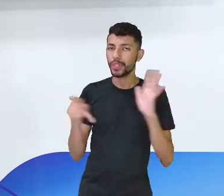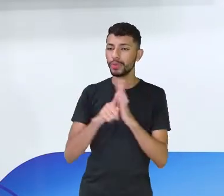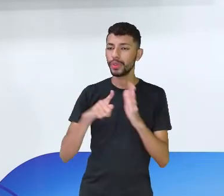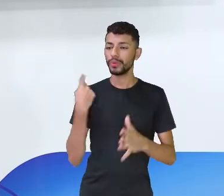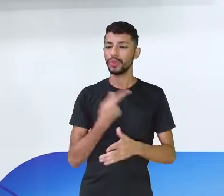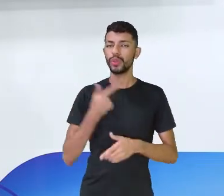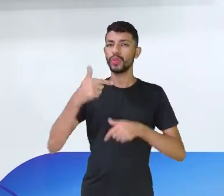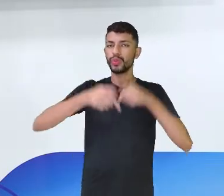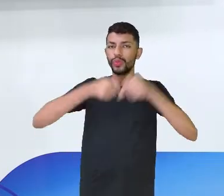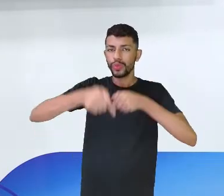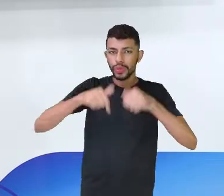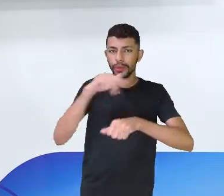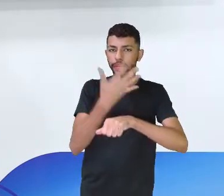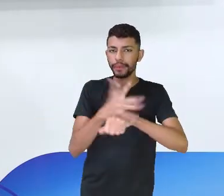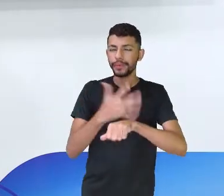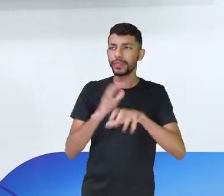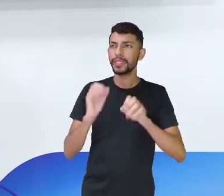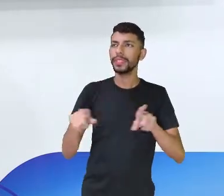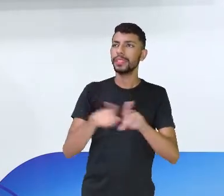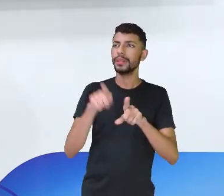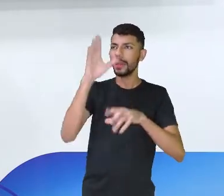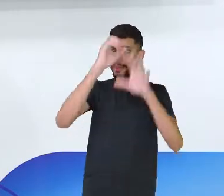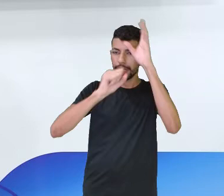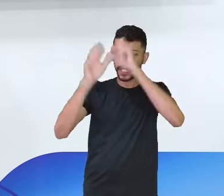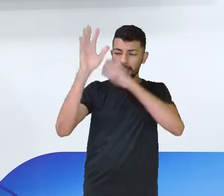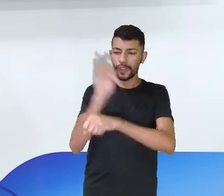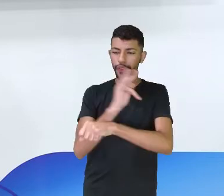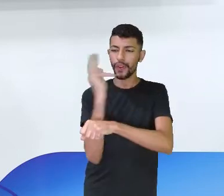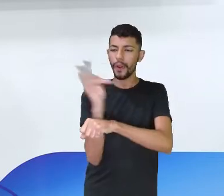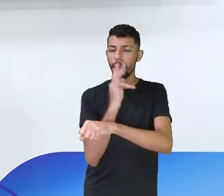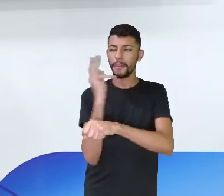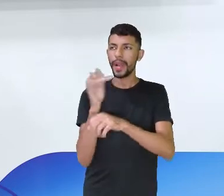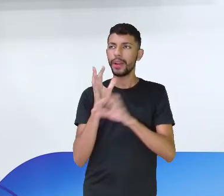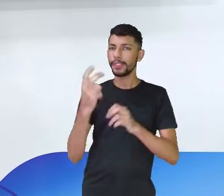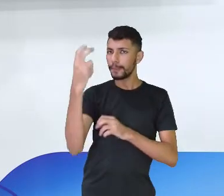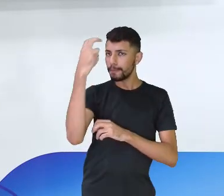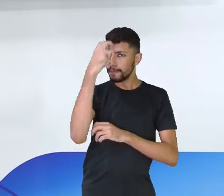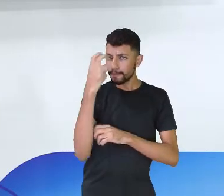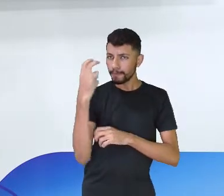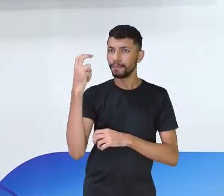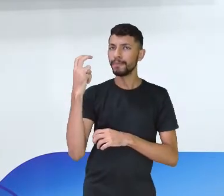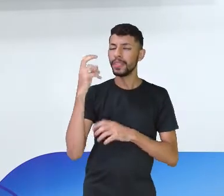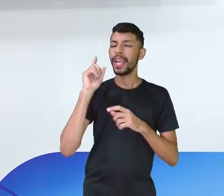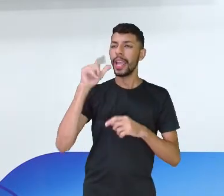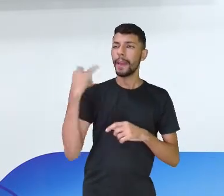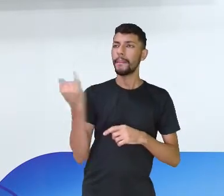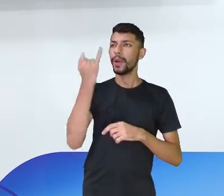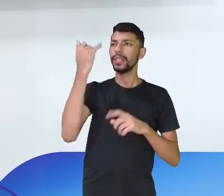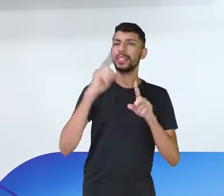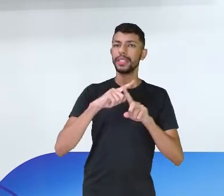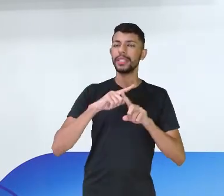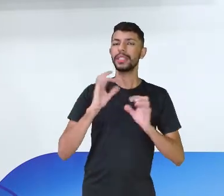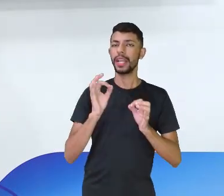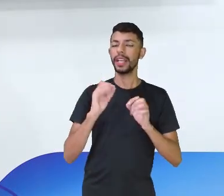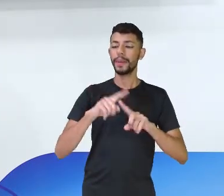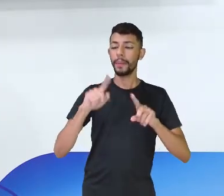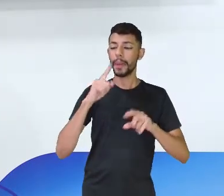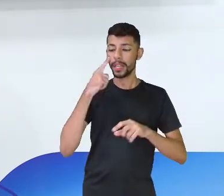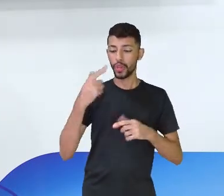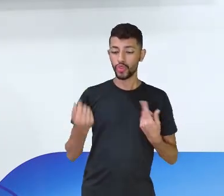a aprendizagem formal, a intelectualidade é algo importante. Mas quando a gente faz isso junto com as